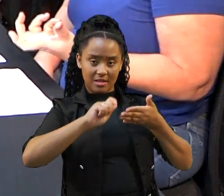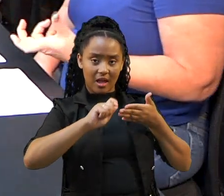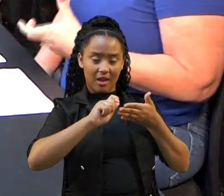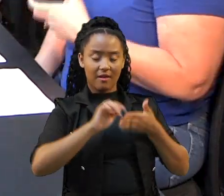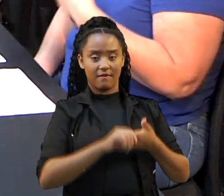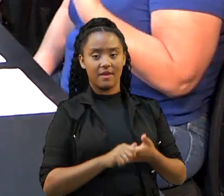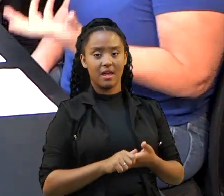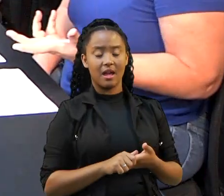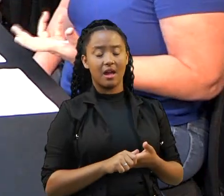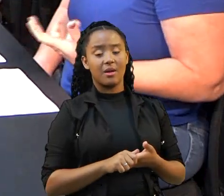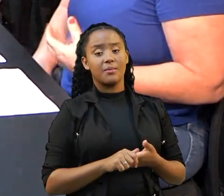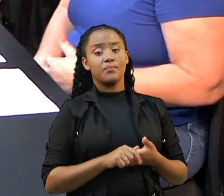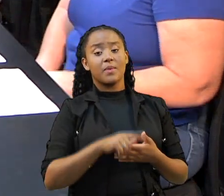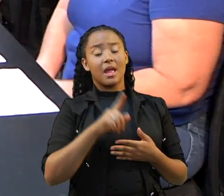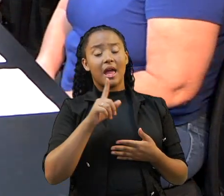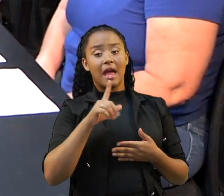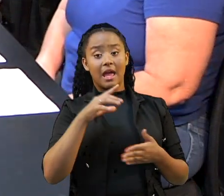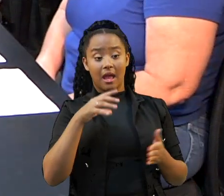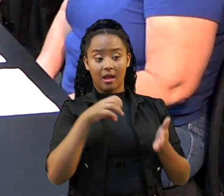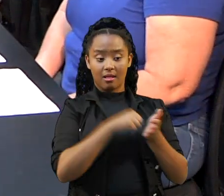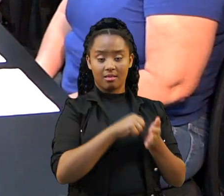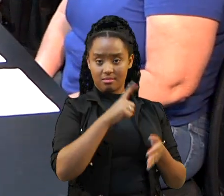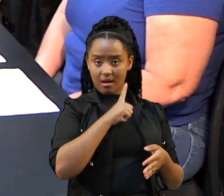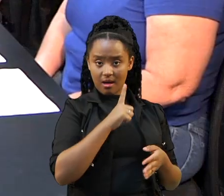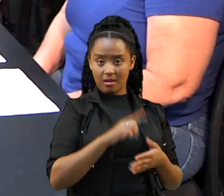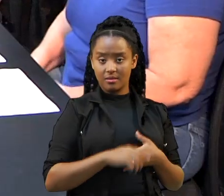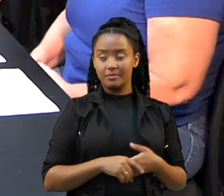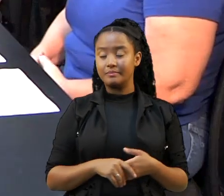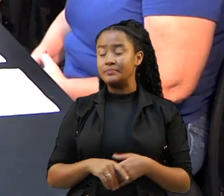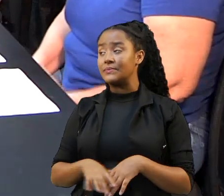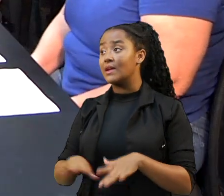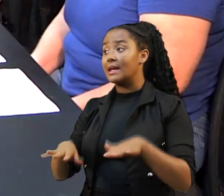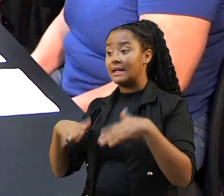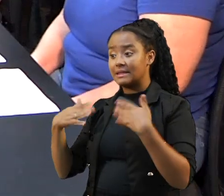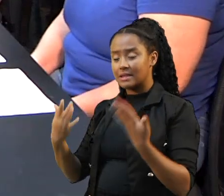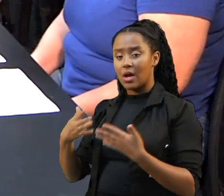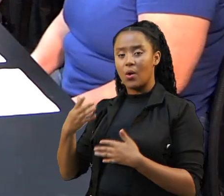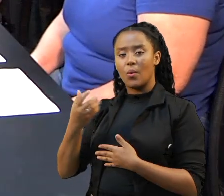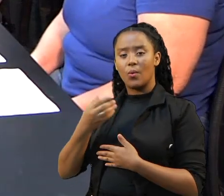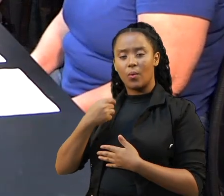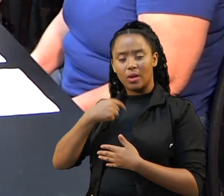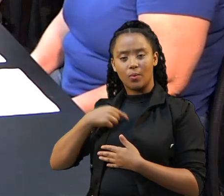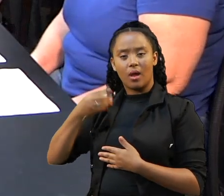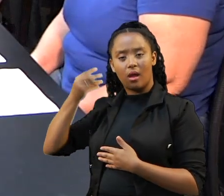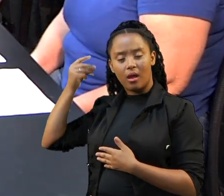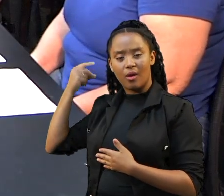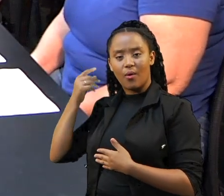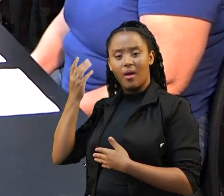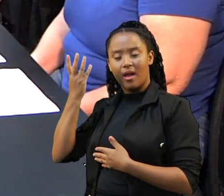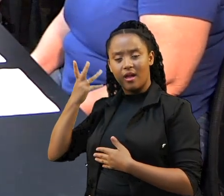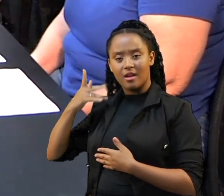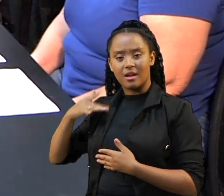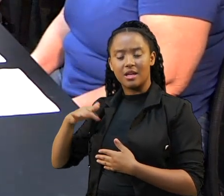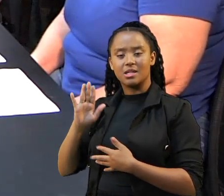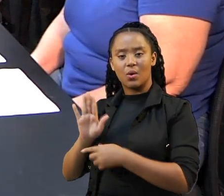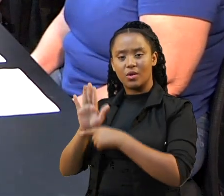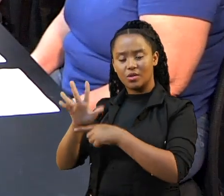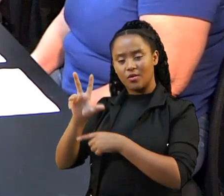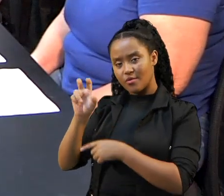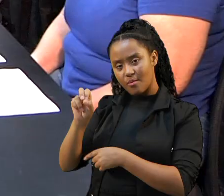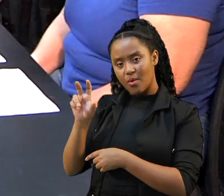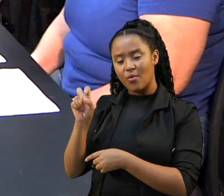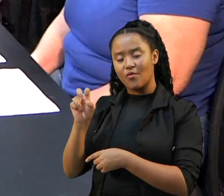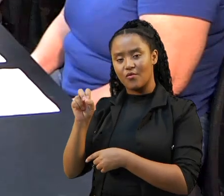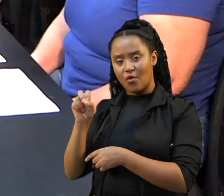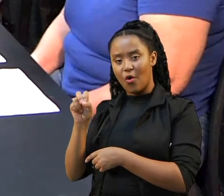são documentadas, foram documentadas? Então, desde criança, eu ajudava ele a documentar essas